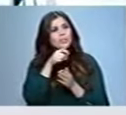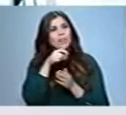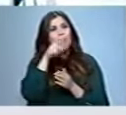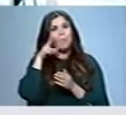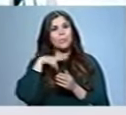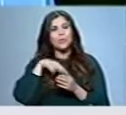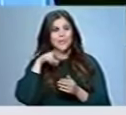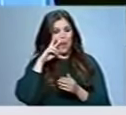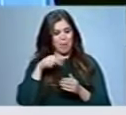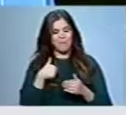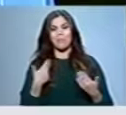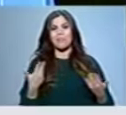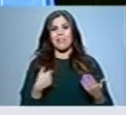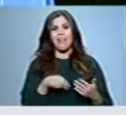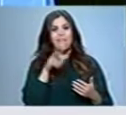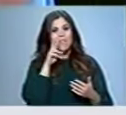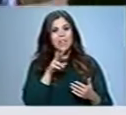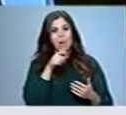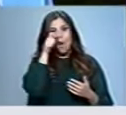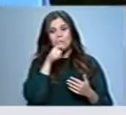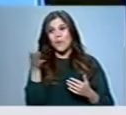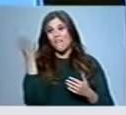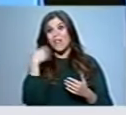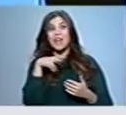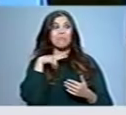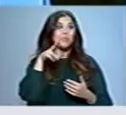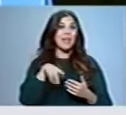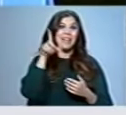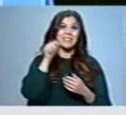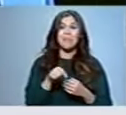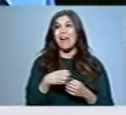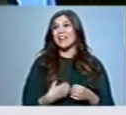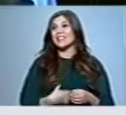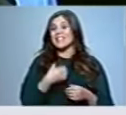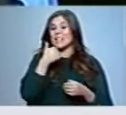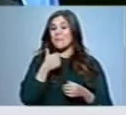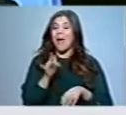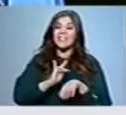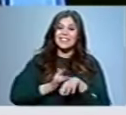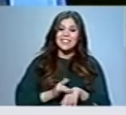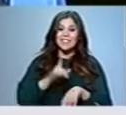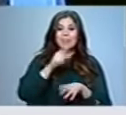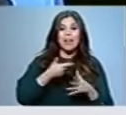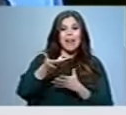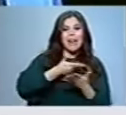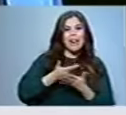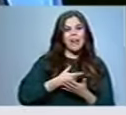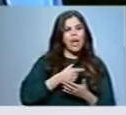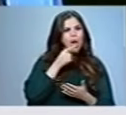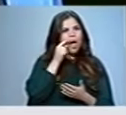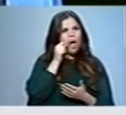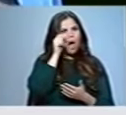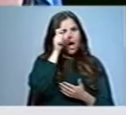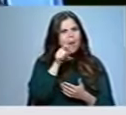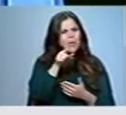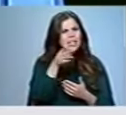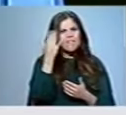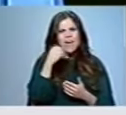mim e viam alguém que vem lá da terra deles... que estava a fazer algo cuja ideia eles curtiam bastante. Tipo, este gajo veio de bicicleta de